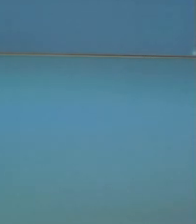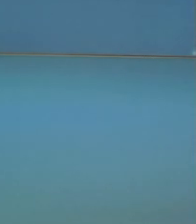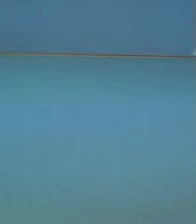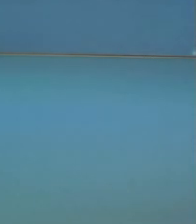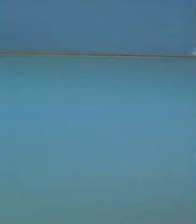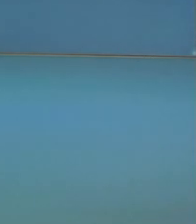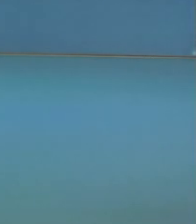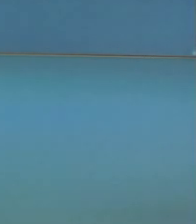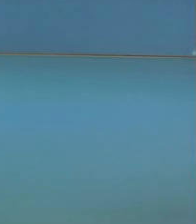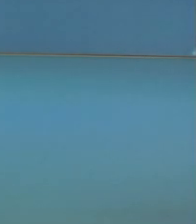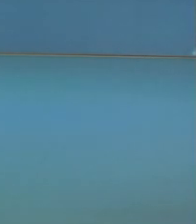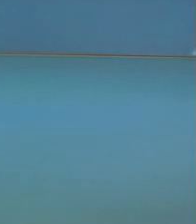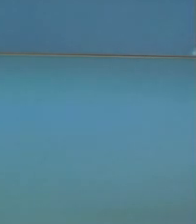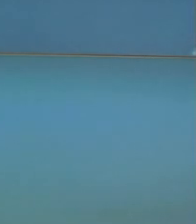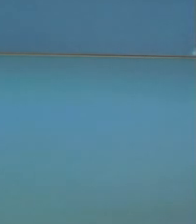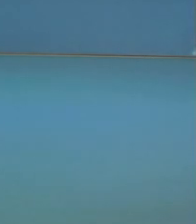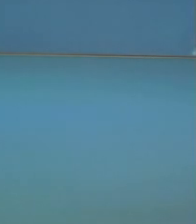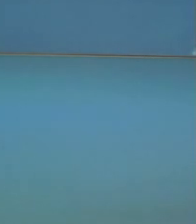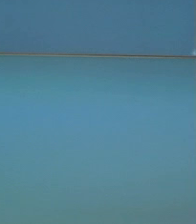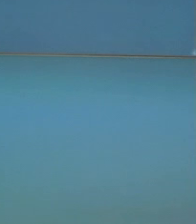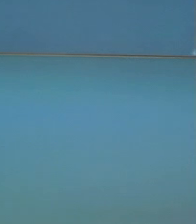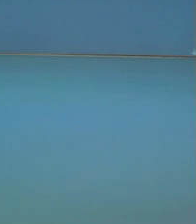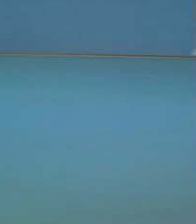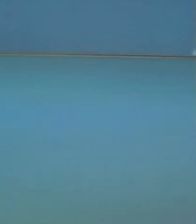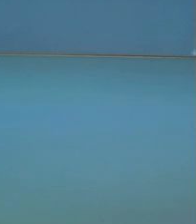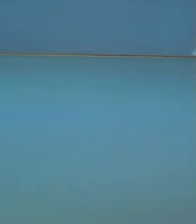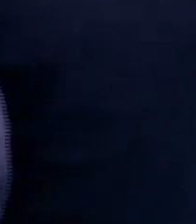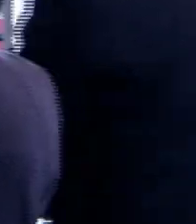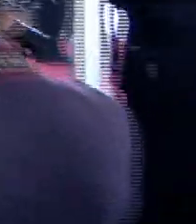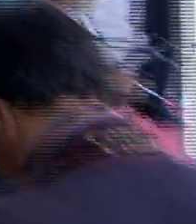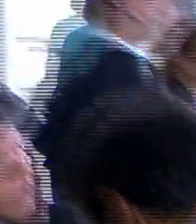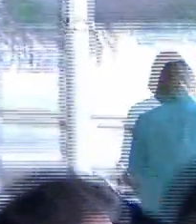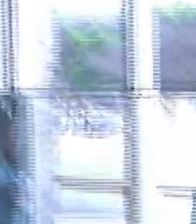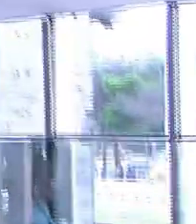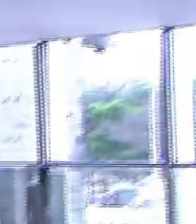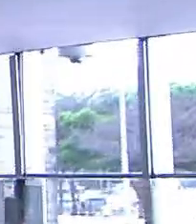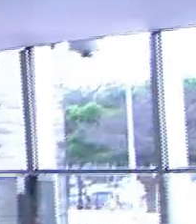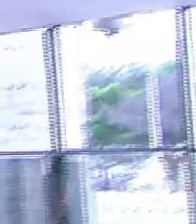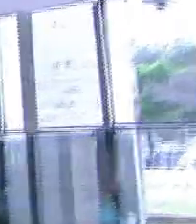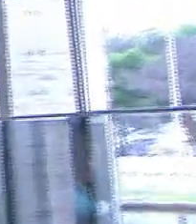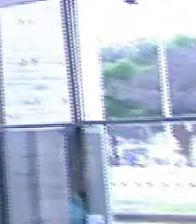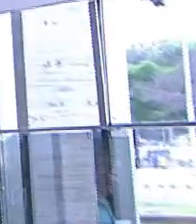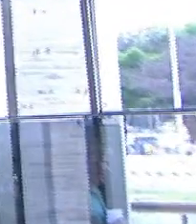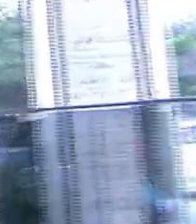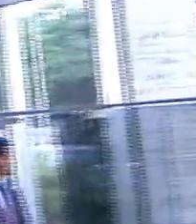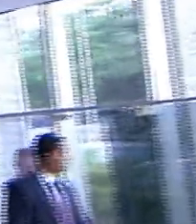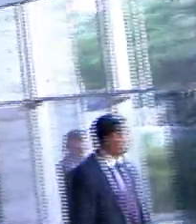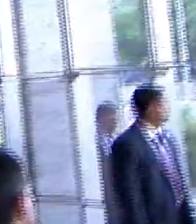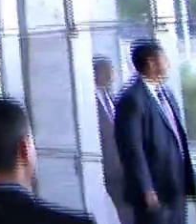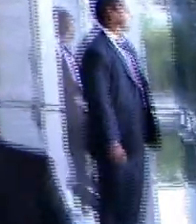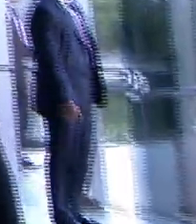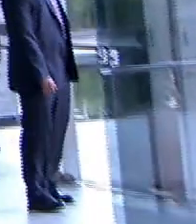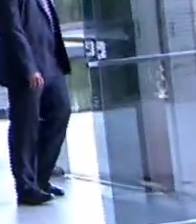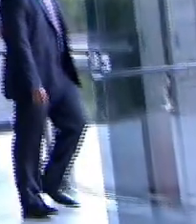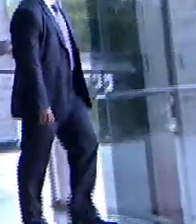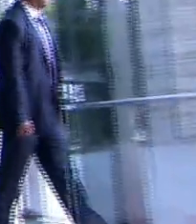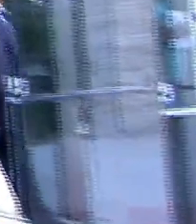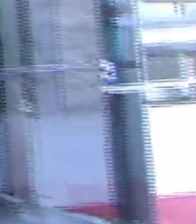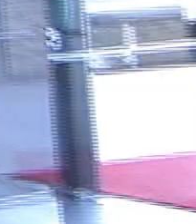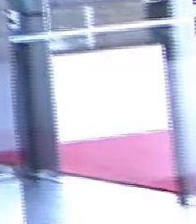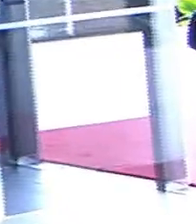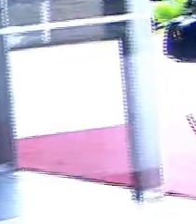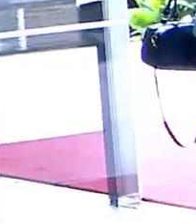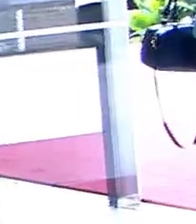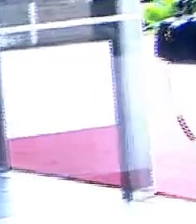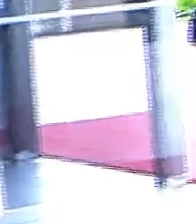Voltamos a mostrar a visita da chanceler alemã Angela Merkel ao Brasil. Ela foi recebida pela presidenta Dilma Rousseff e agora